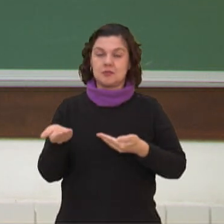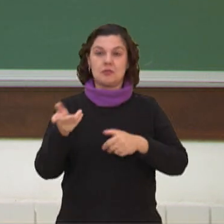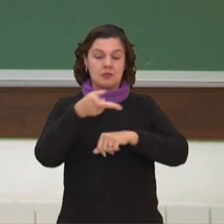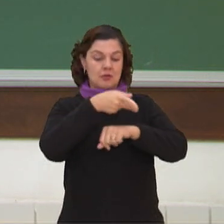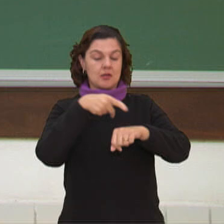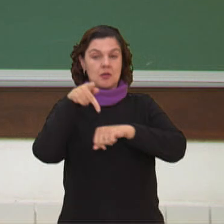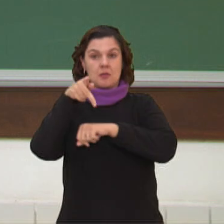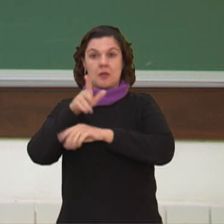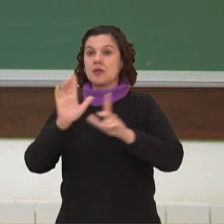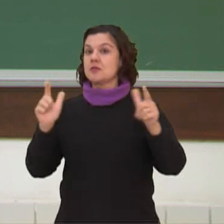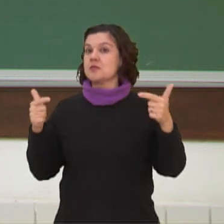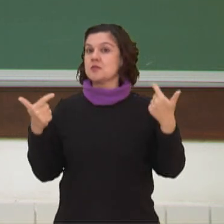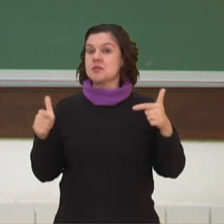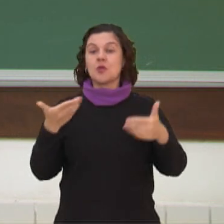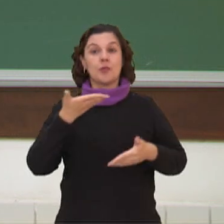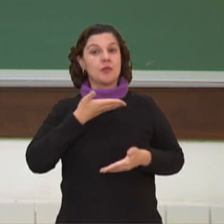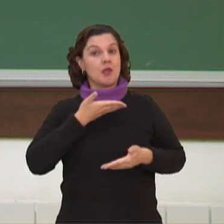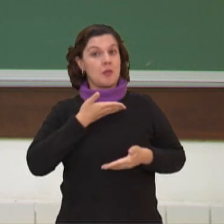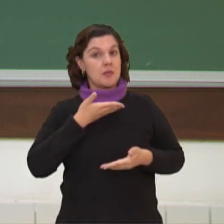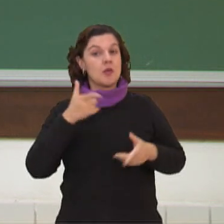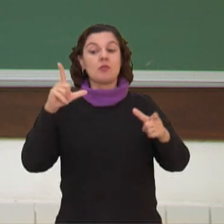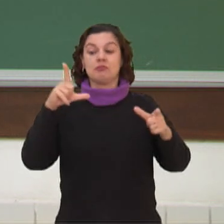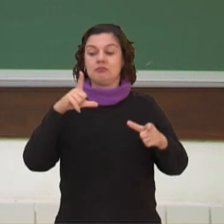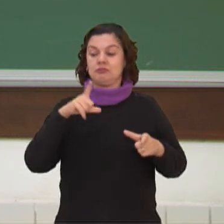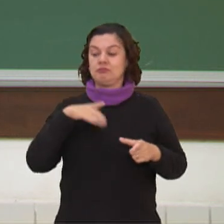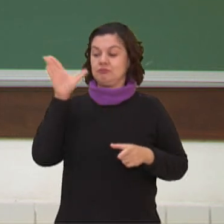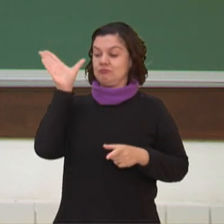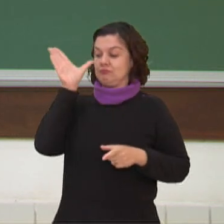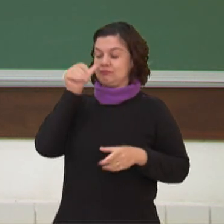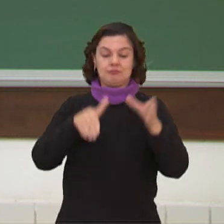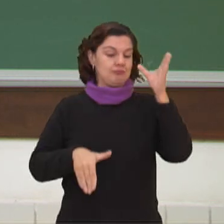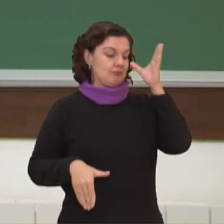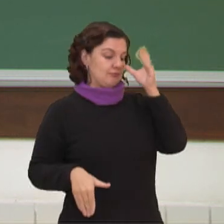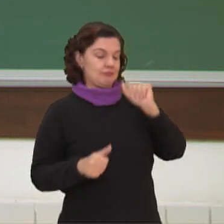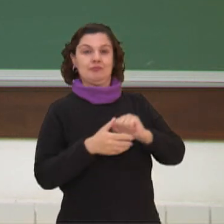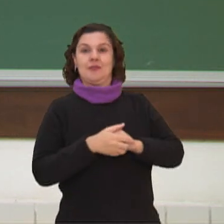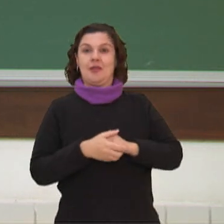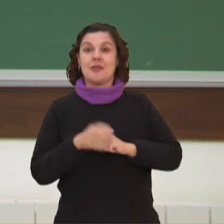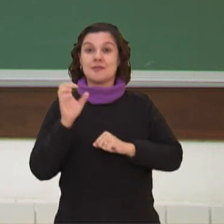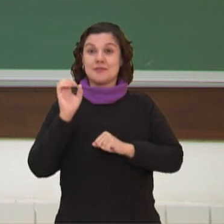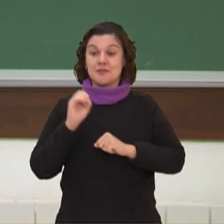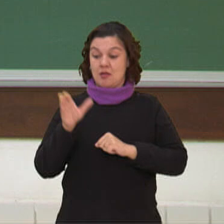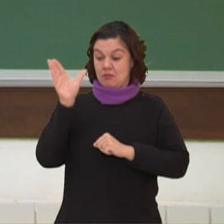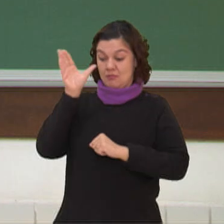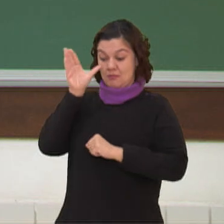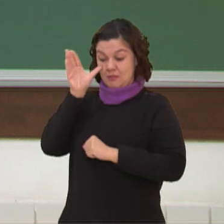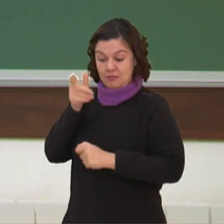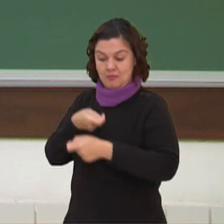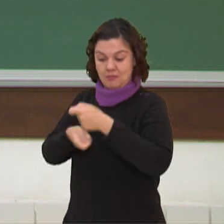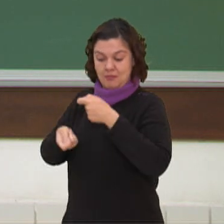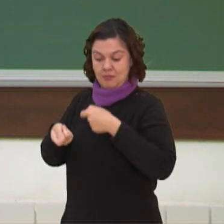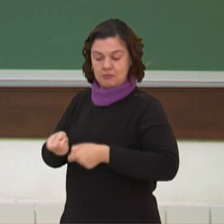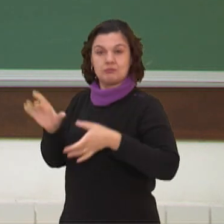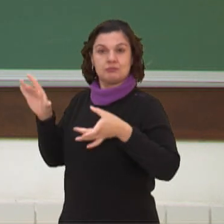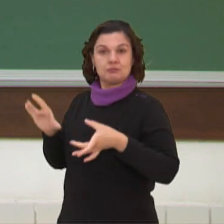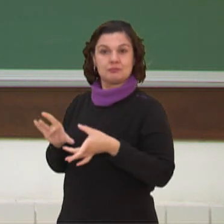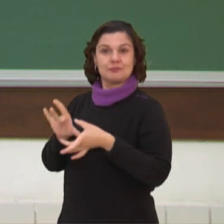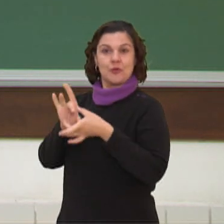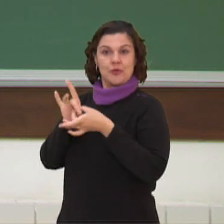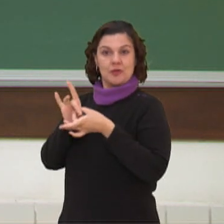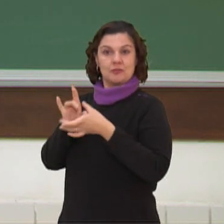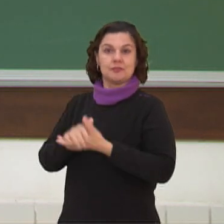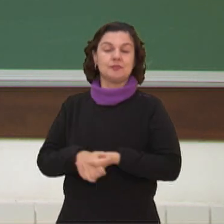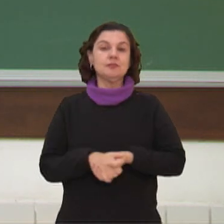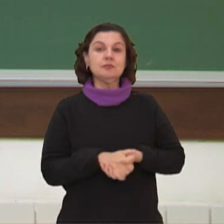existe amigos, existe interesses. Se existir um interesse econômico numa determinada época, estabelece